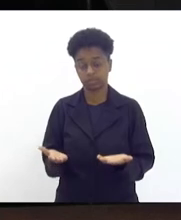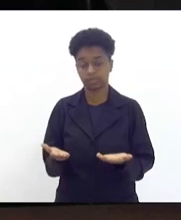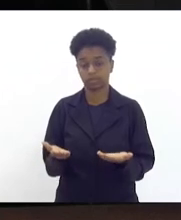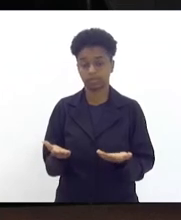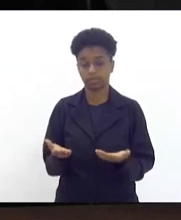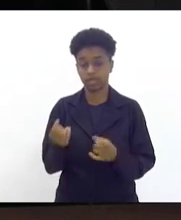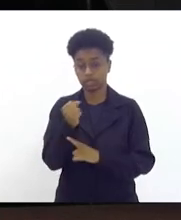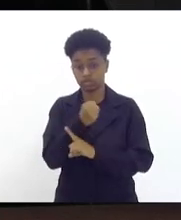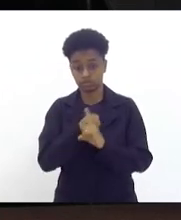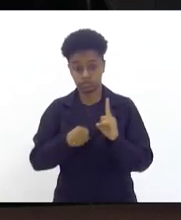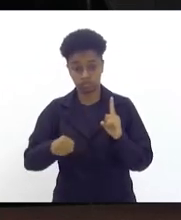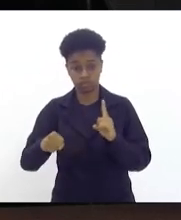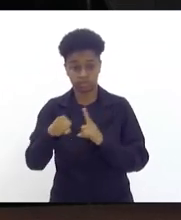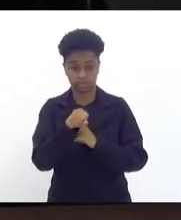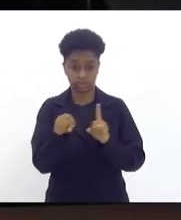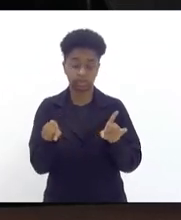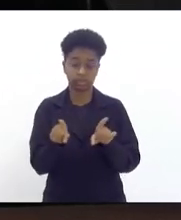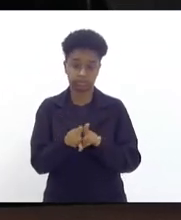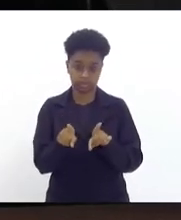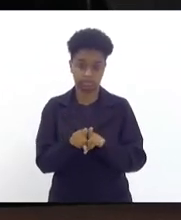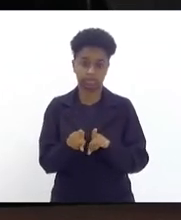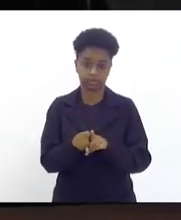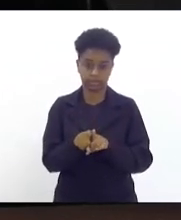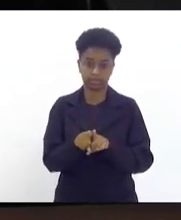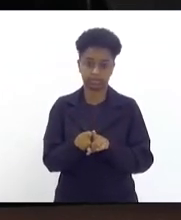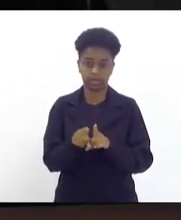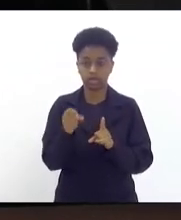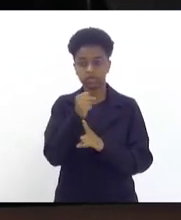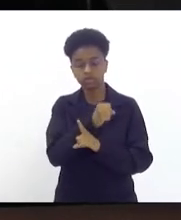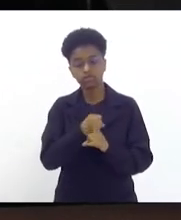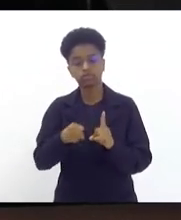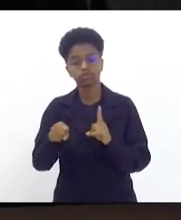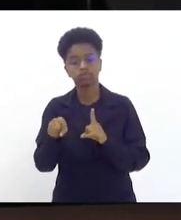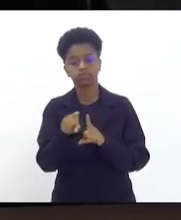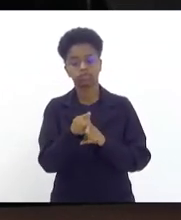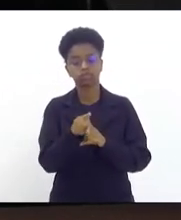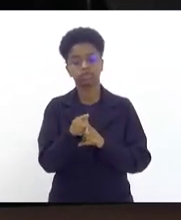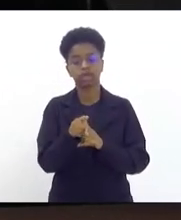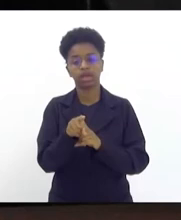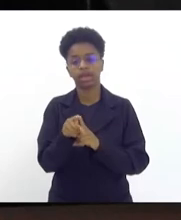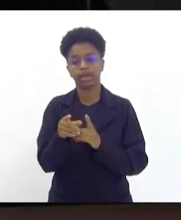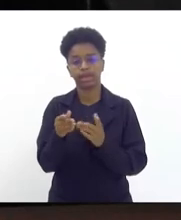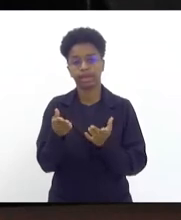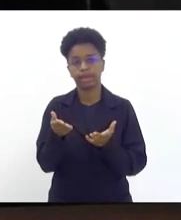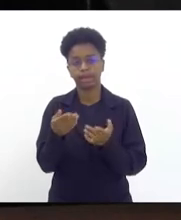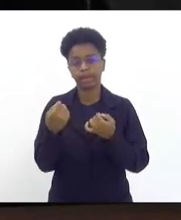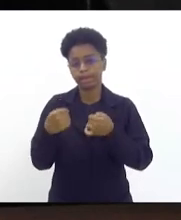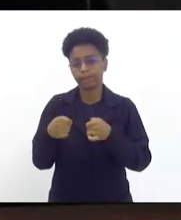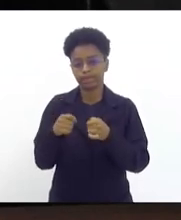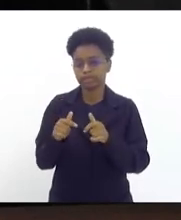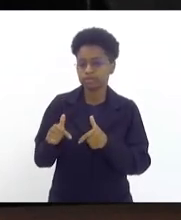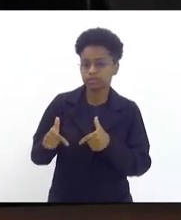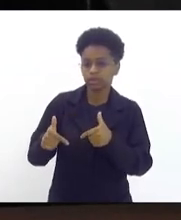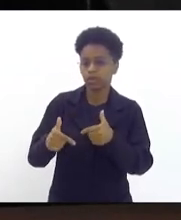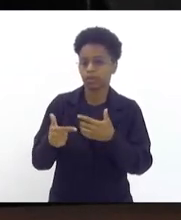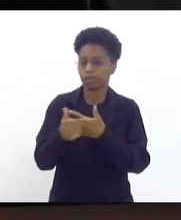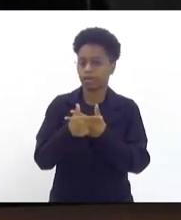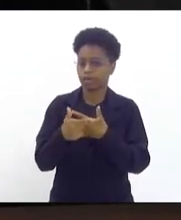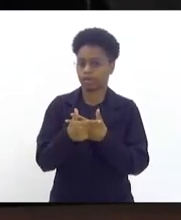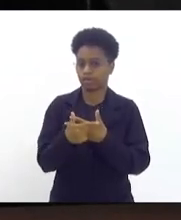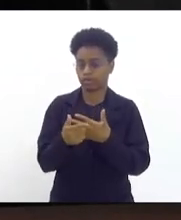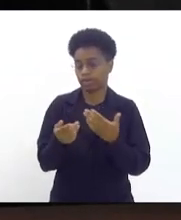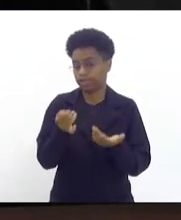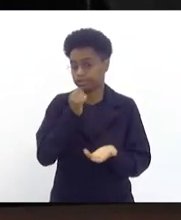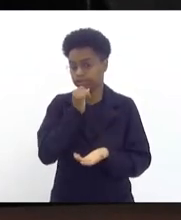a sociedade também né cabe a sociedade também é fazer o seu papel eu